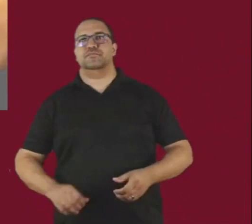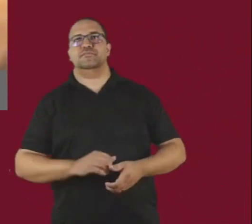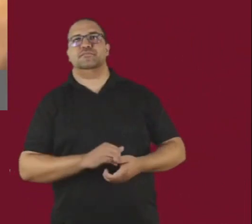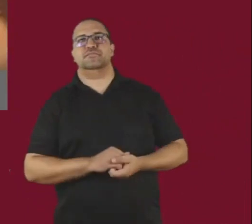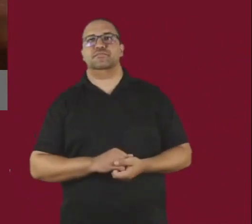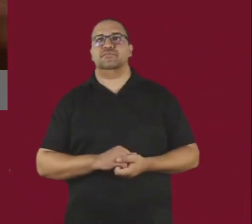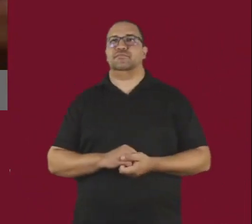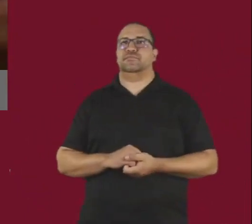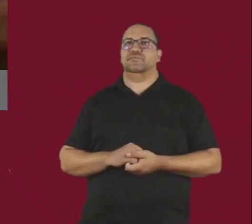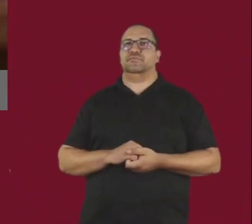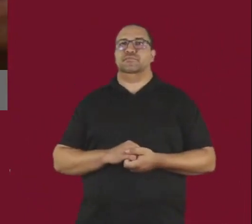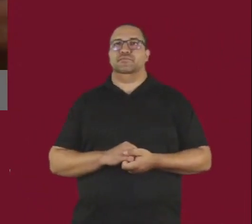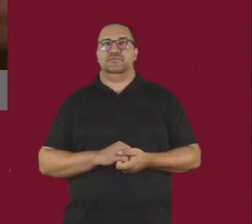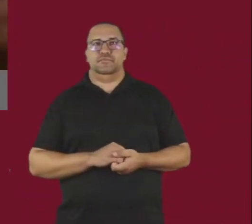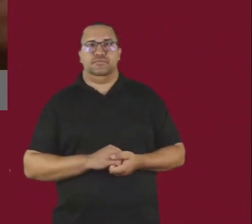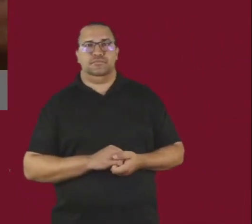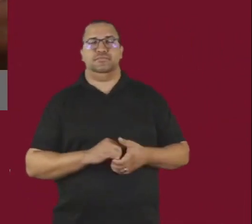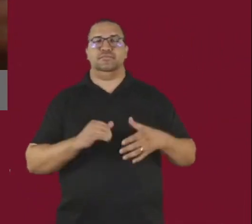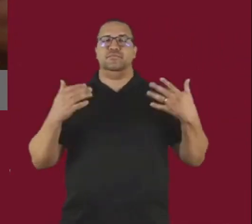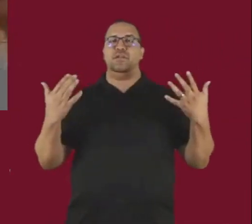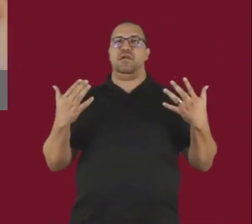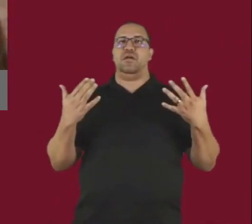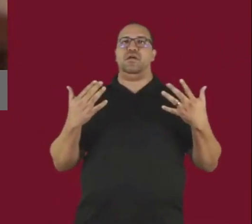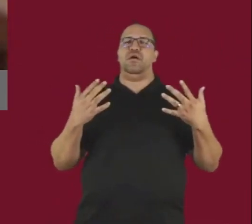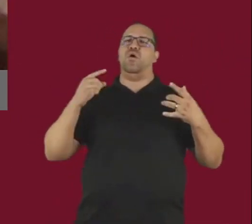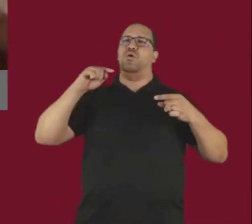que a gente está aprofundando